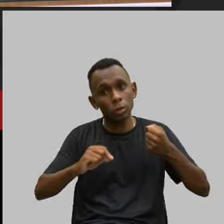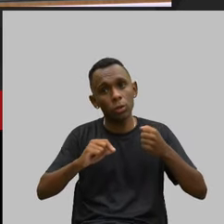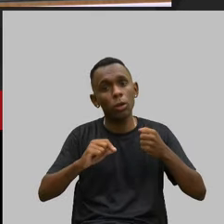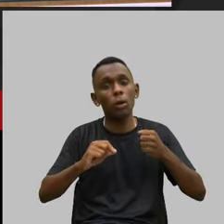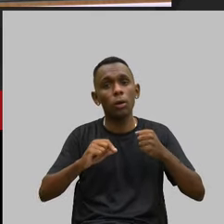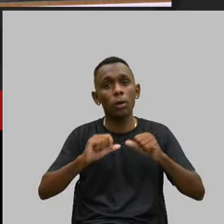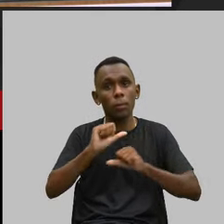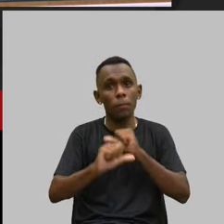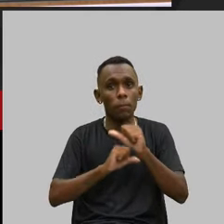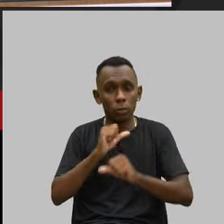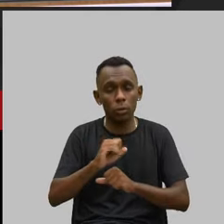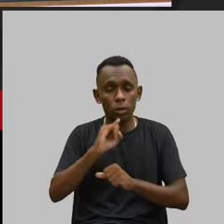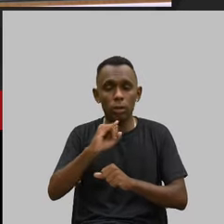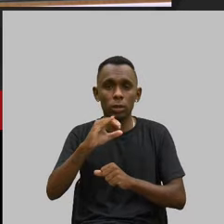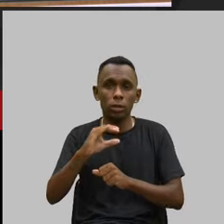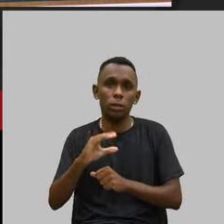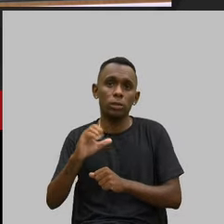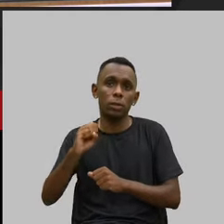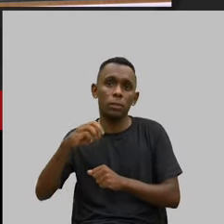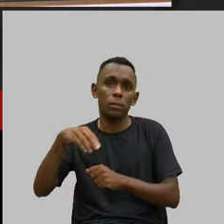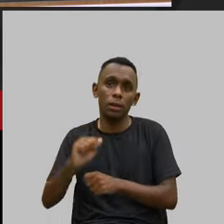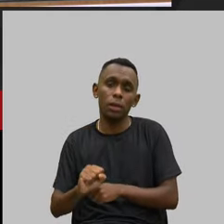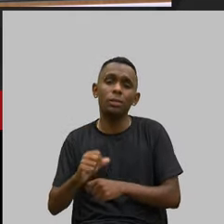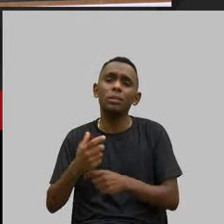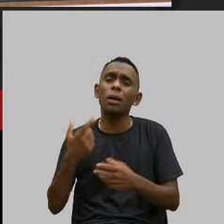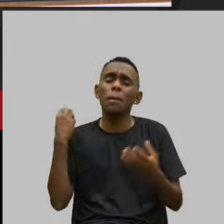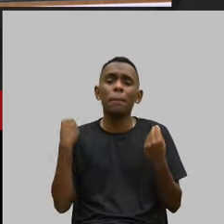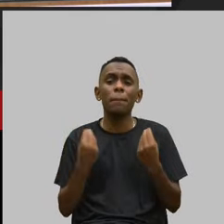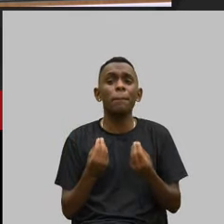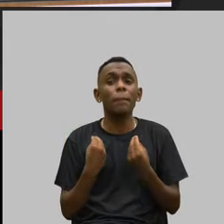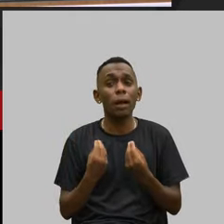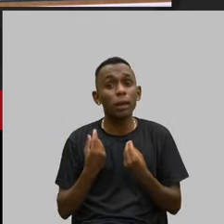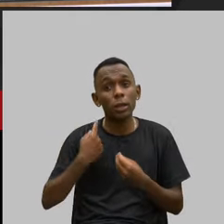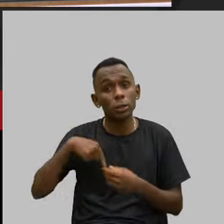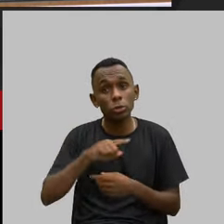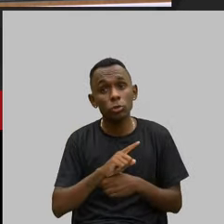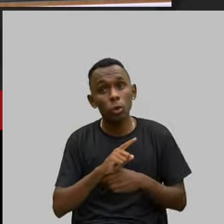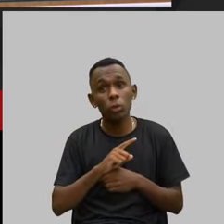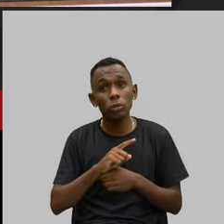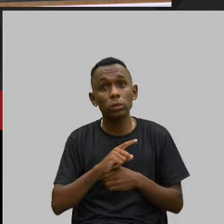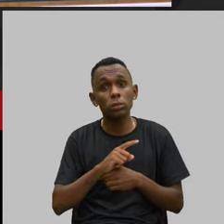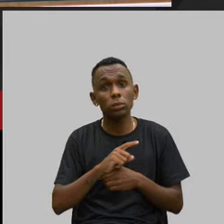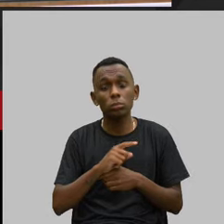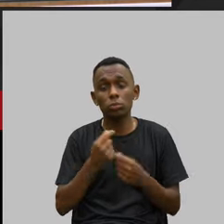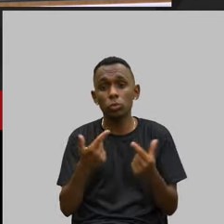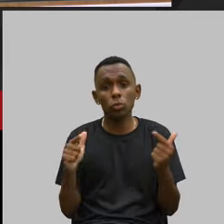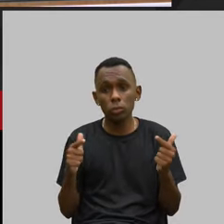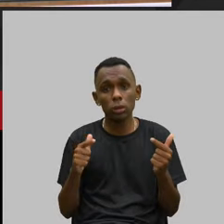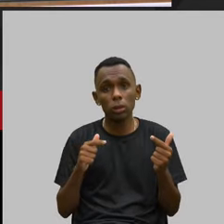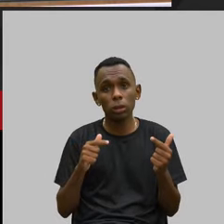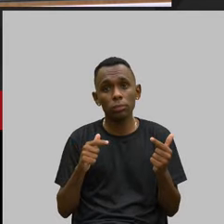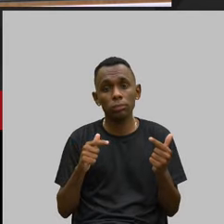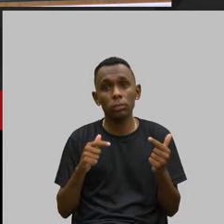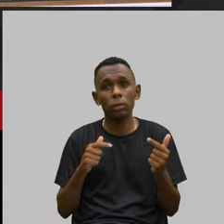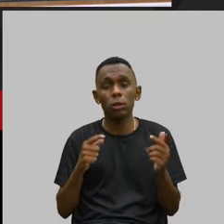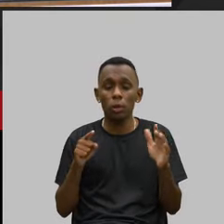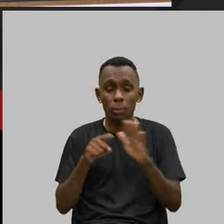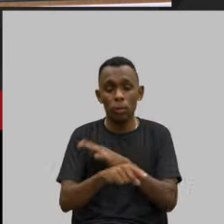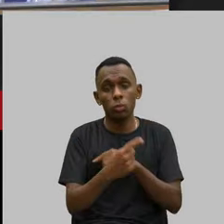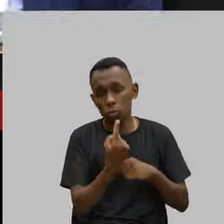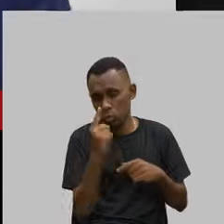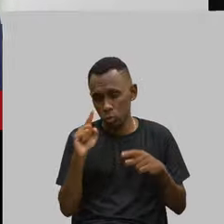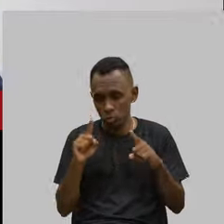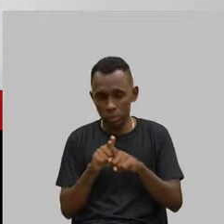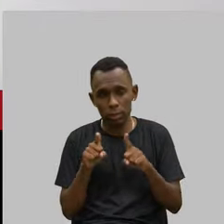do ICMS em Minas Gerais a pergunta é para quê se nó não ICMS mais e a última pergunta